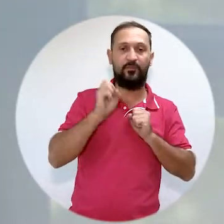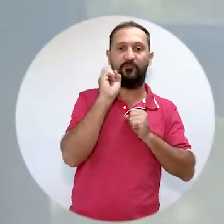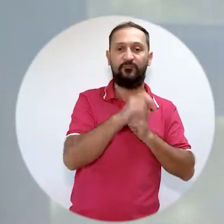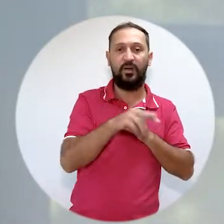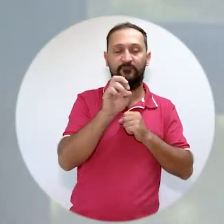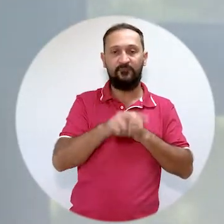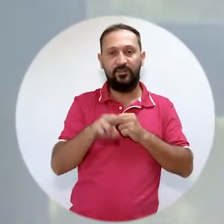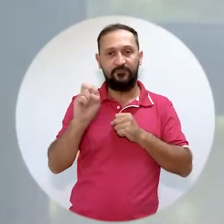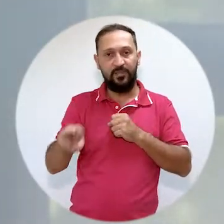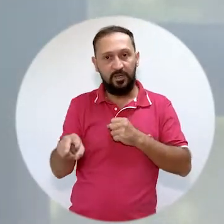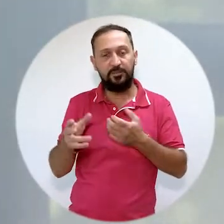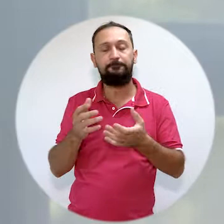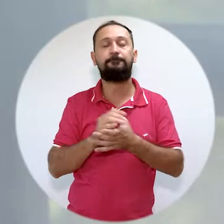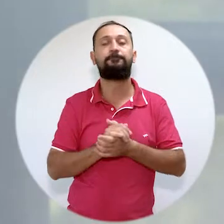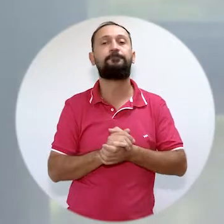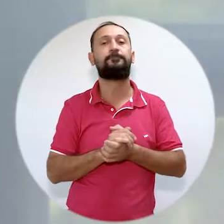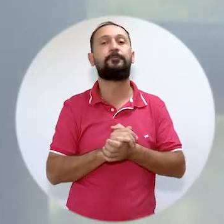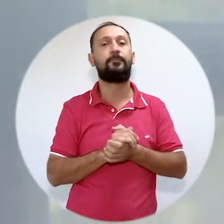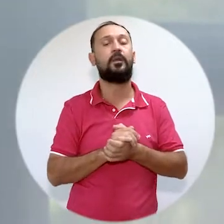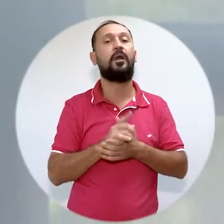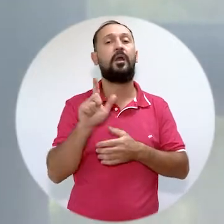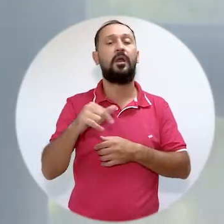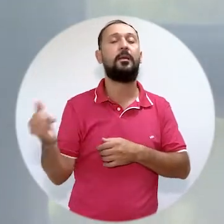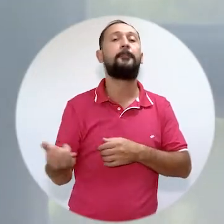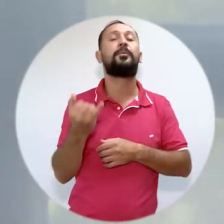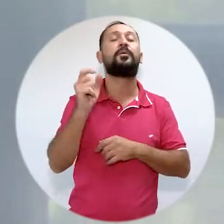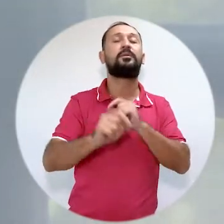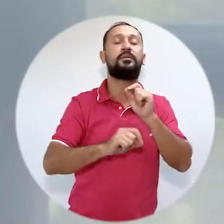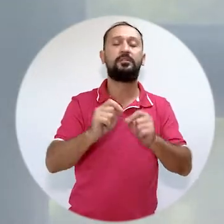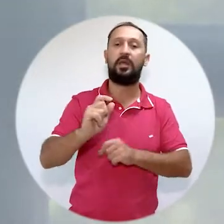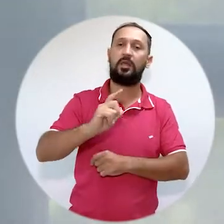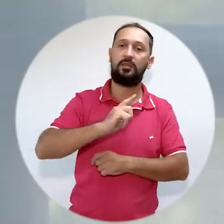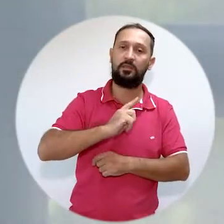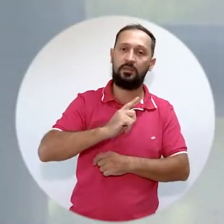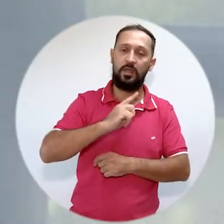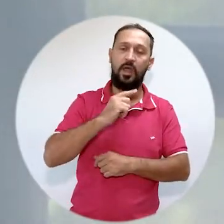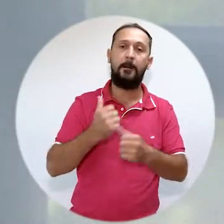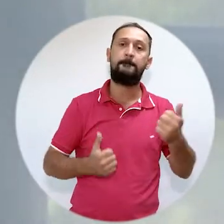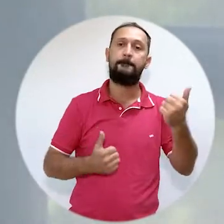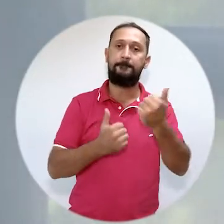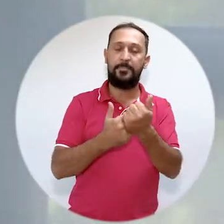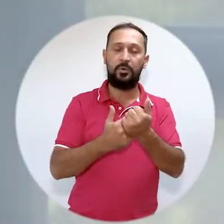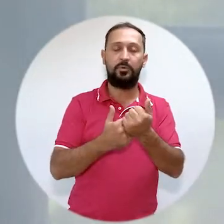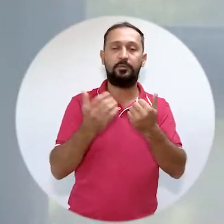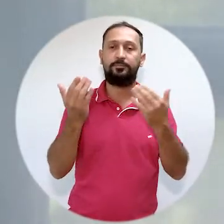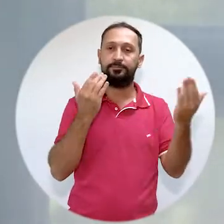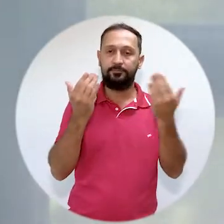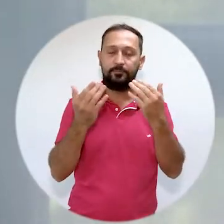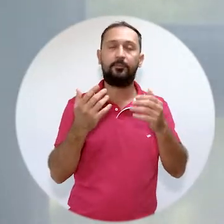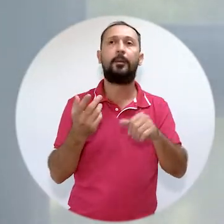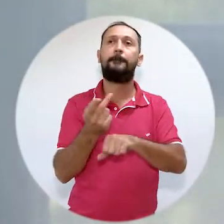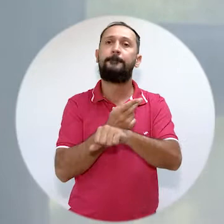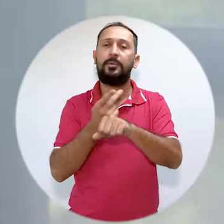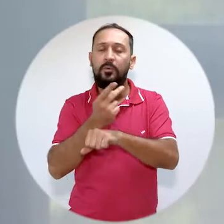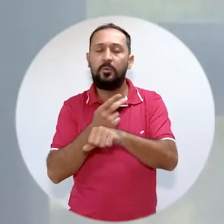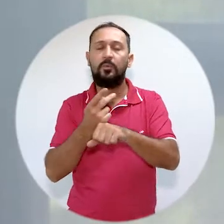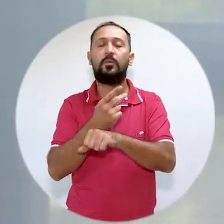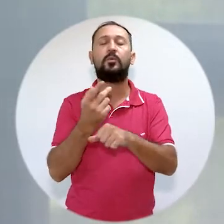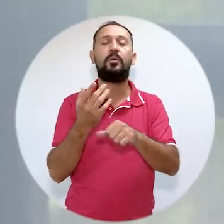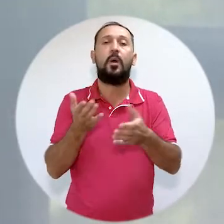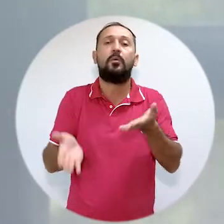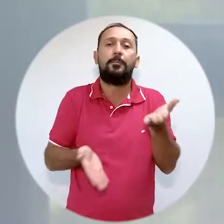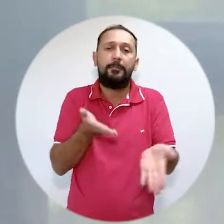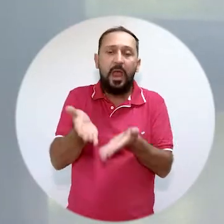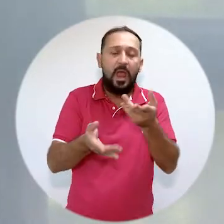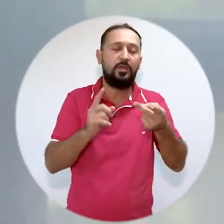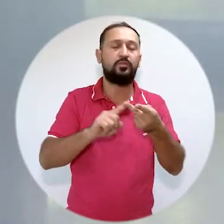o vírus novamente, né? Então é importante você ter apoio psicológico, procurar uma terapia ou